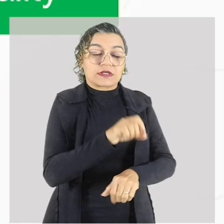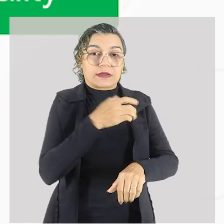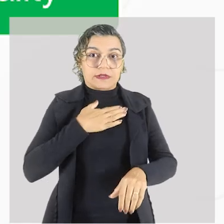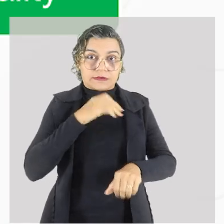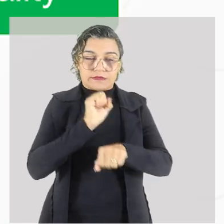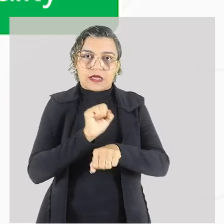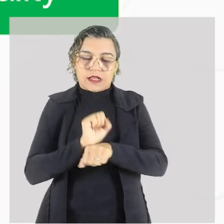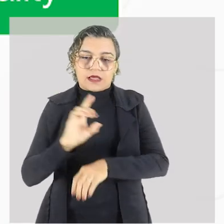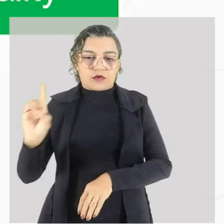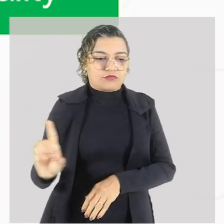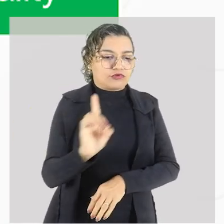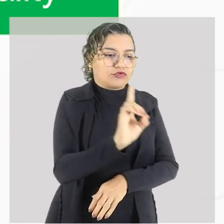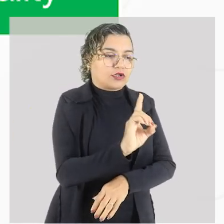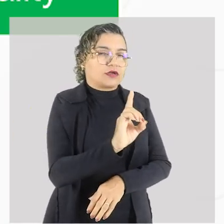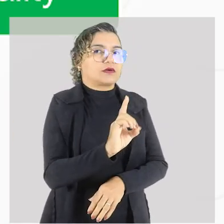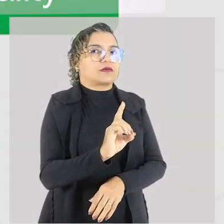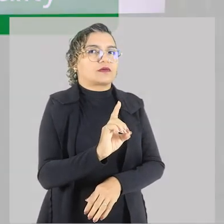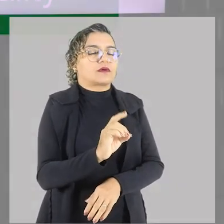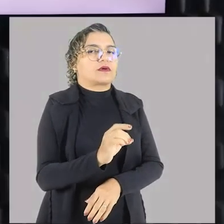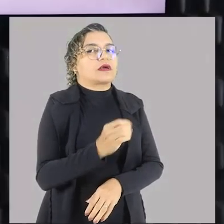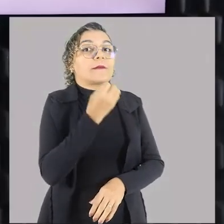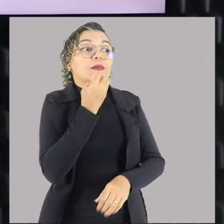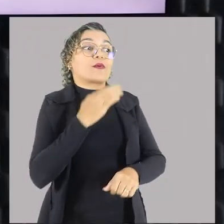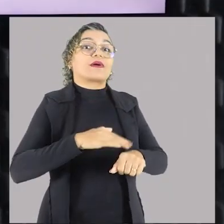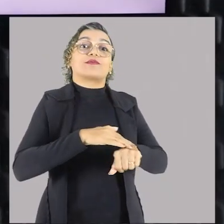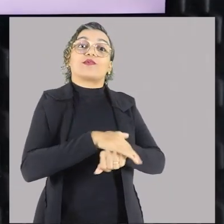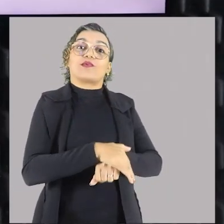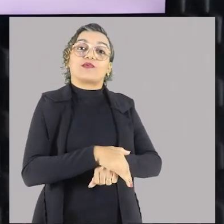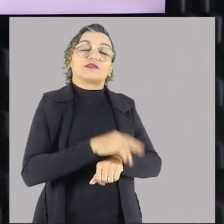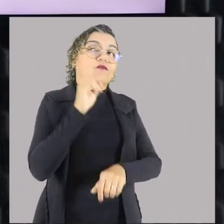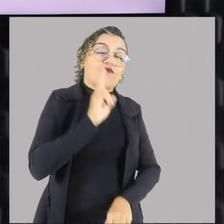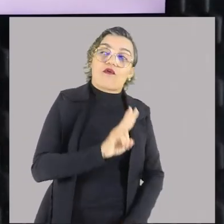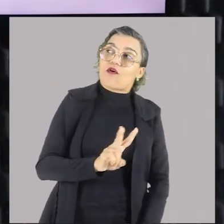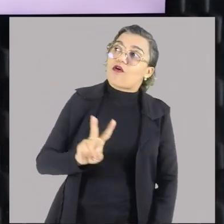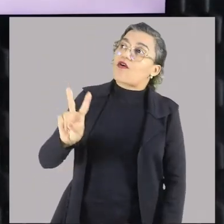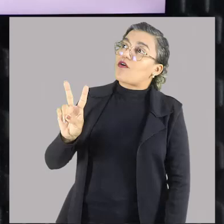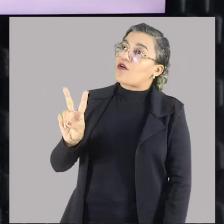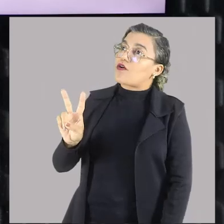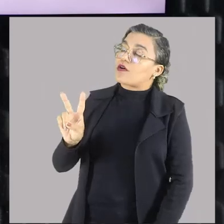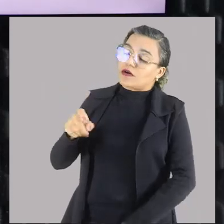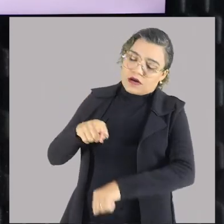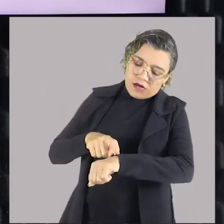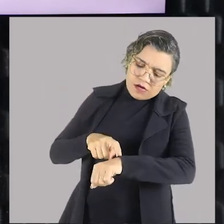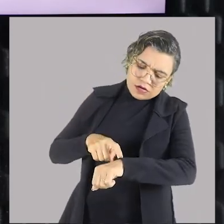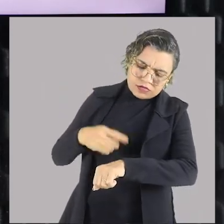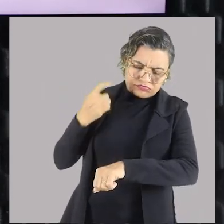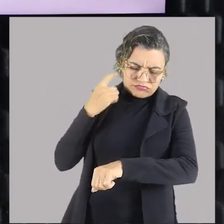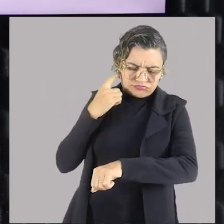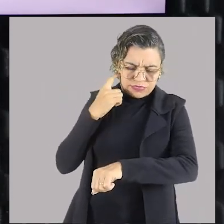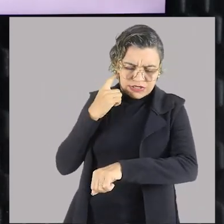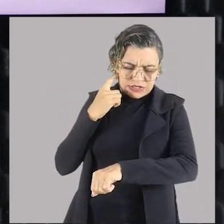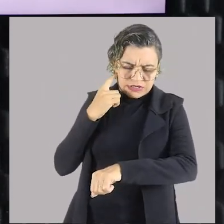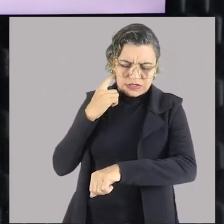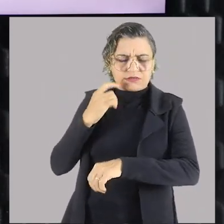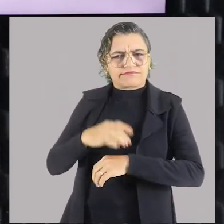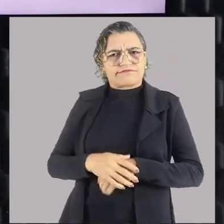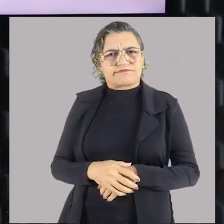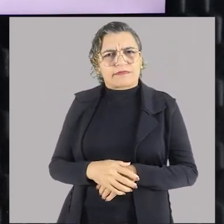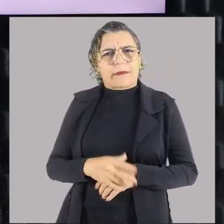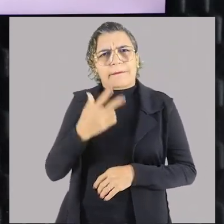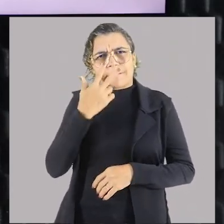digo, good evening, boa noite. Vocês vão olhar para mim, olhar para o relógio, pensar, deu tilt